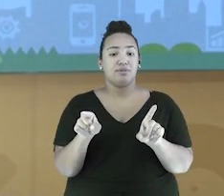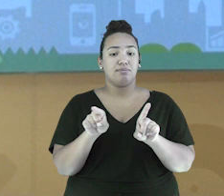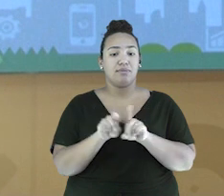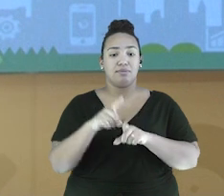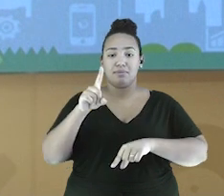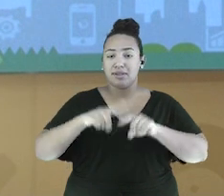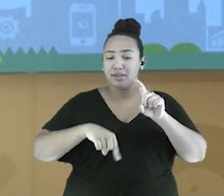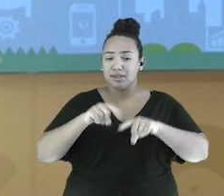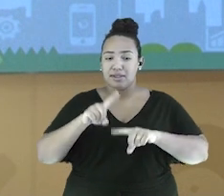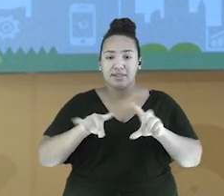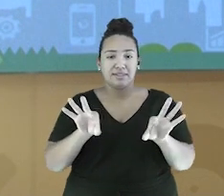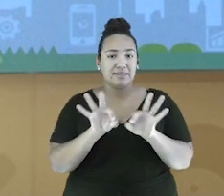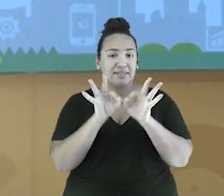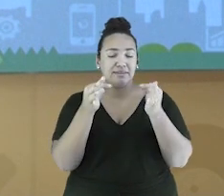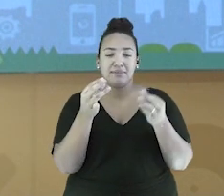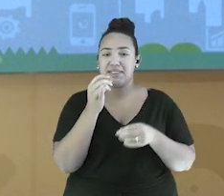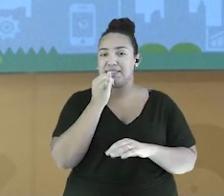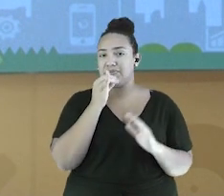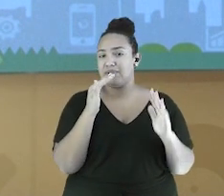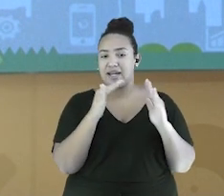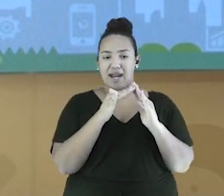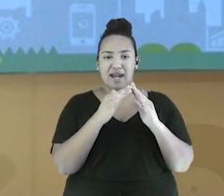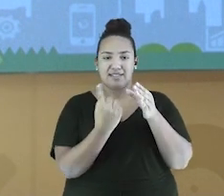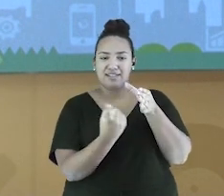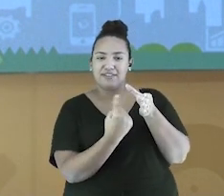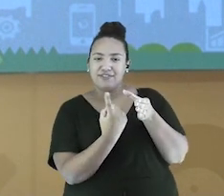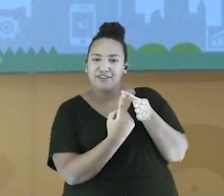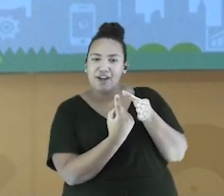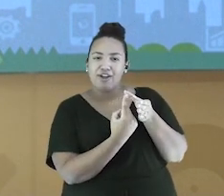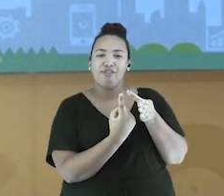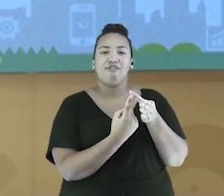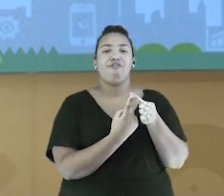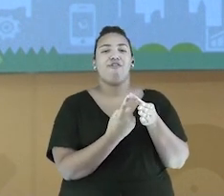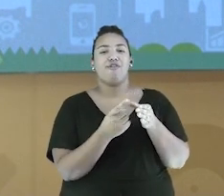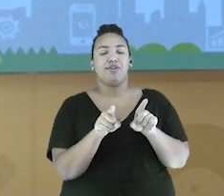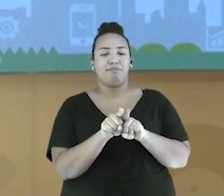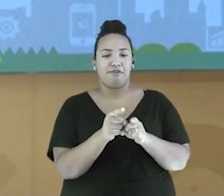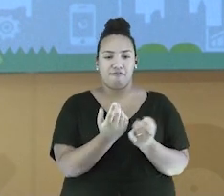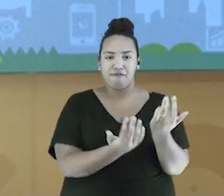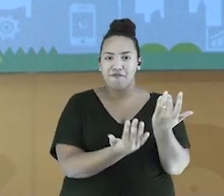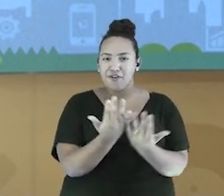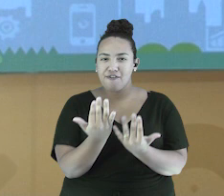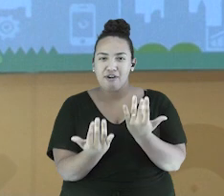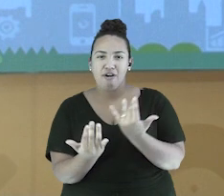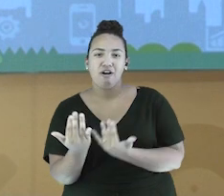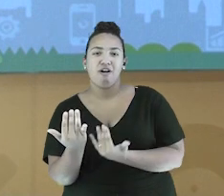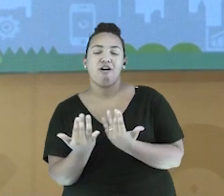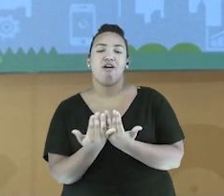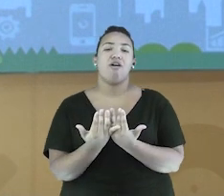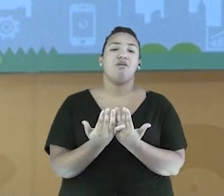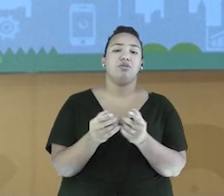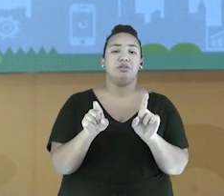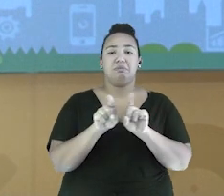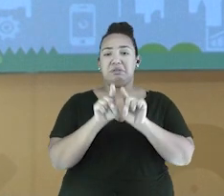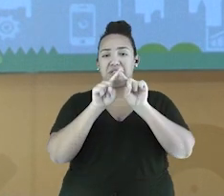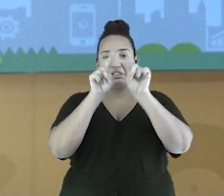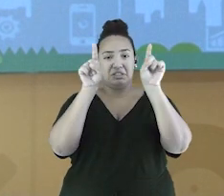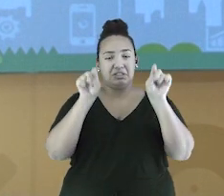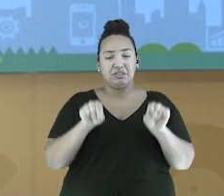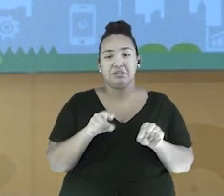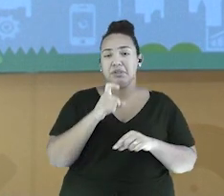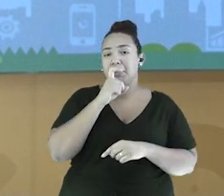objetos simples, como os que temos em casa, foram desenhados por artistas. Desde eletrodomésticos até eletrônicos,